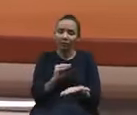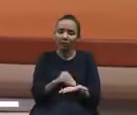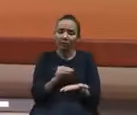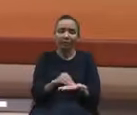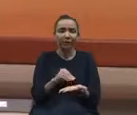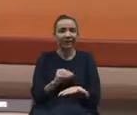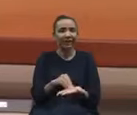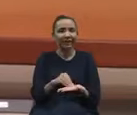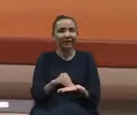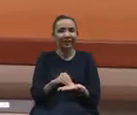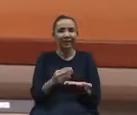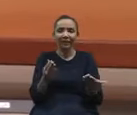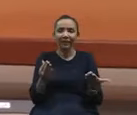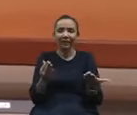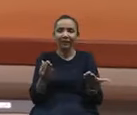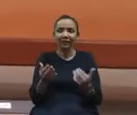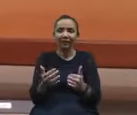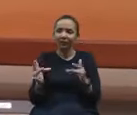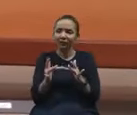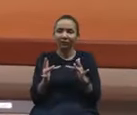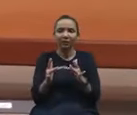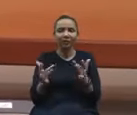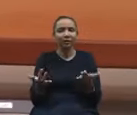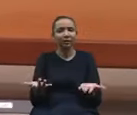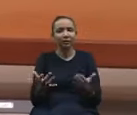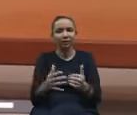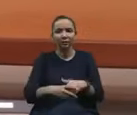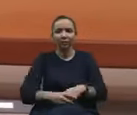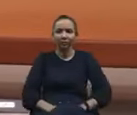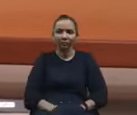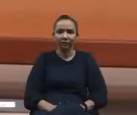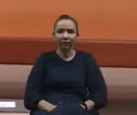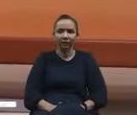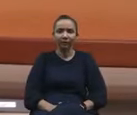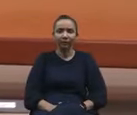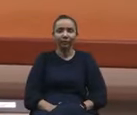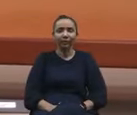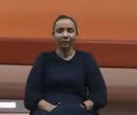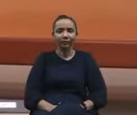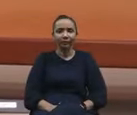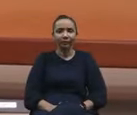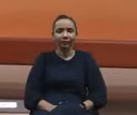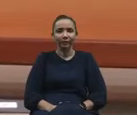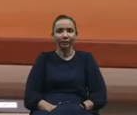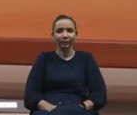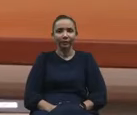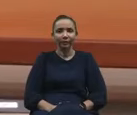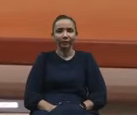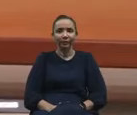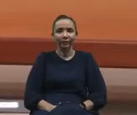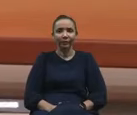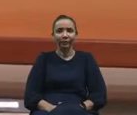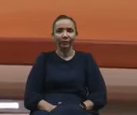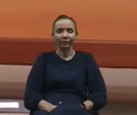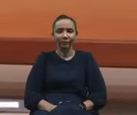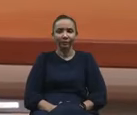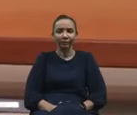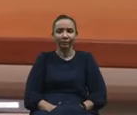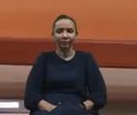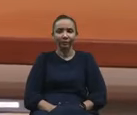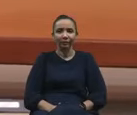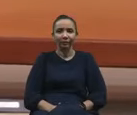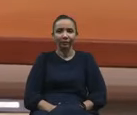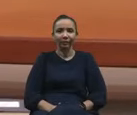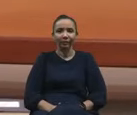chegou aqui eu só vou dizer aqui uma coisa para os senhores coloca os cinco Jorge Olha aí de onde é que vem a espiritualidade para você entender os